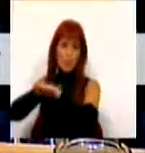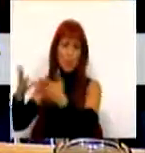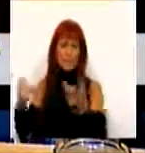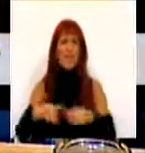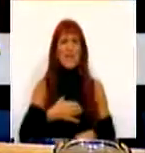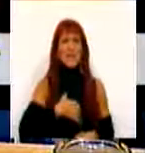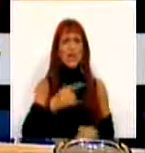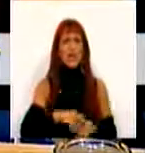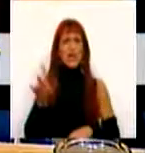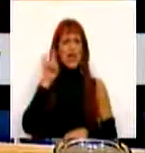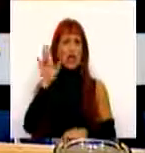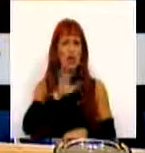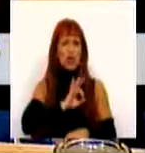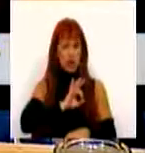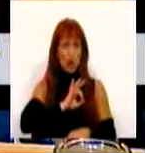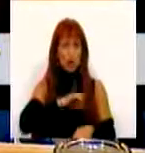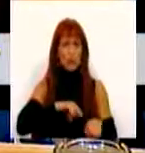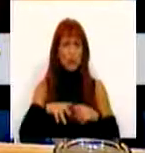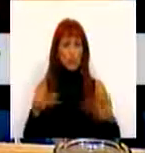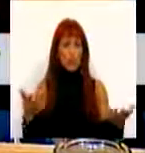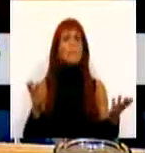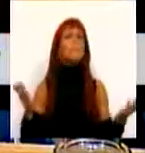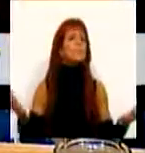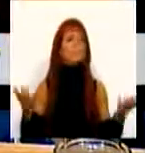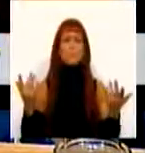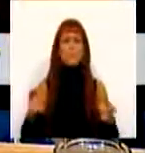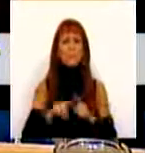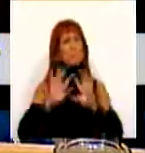isto significa, senhoras e senhores deputados, que